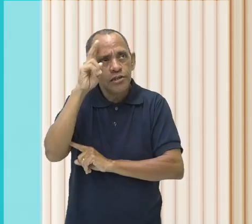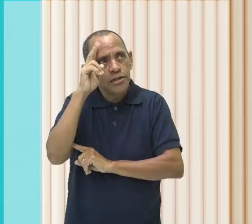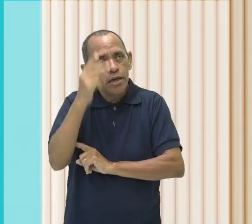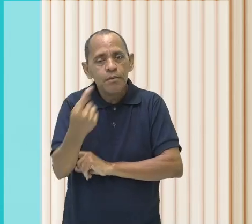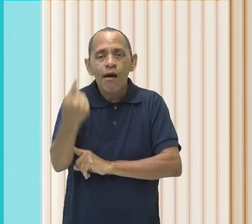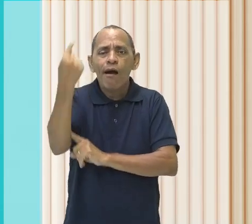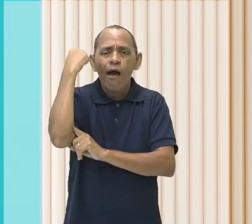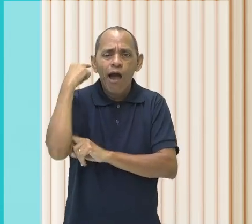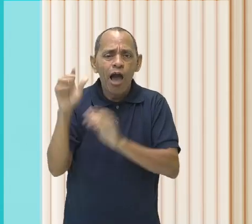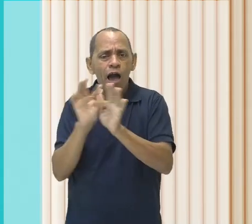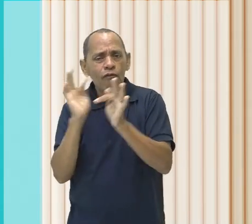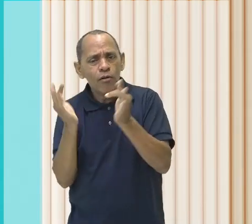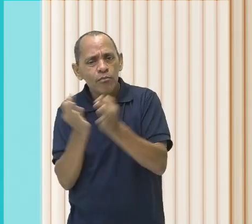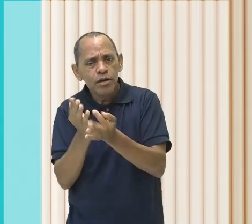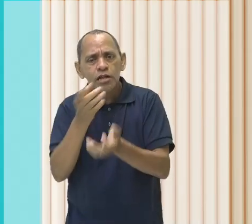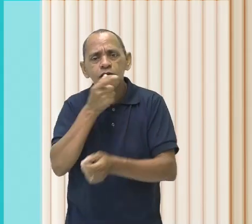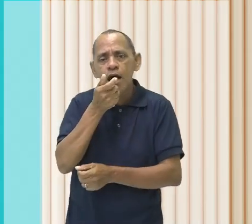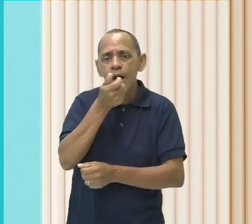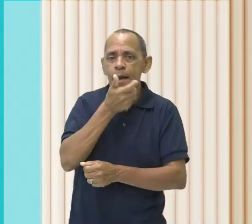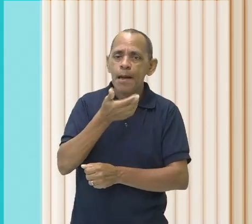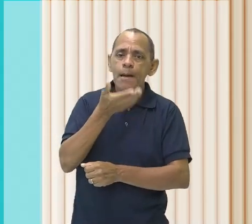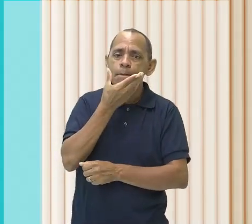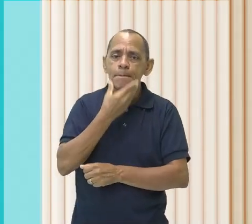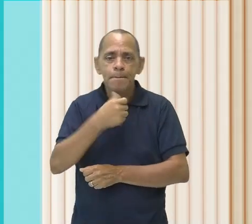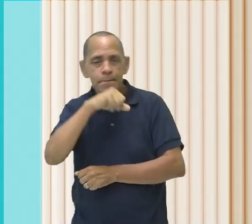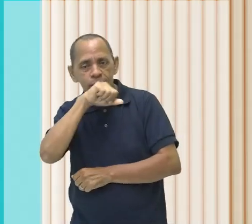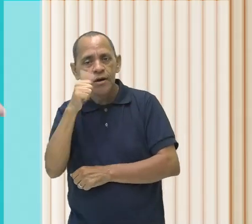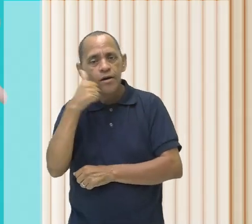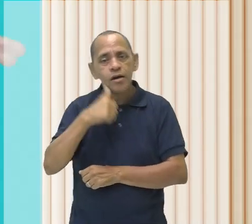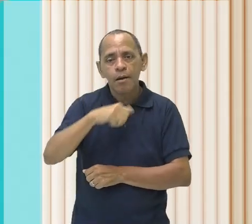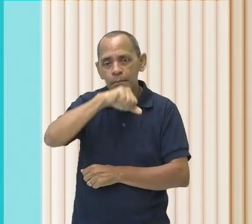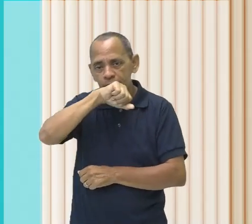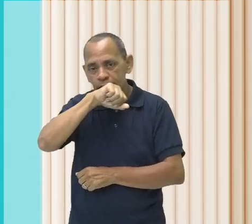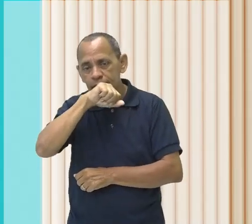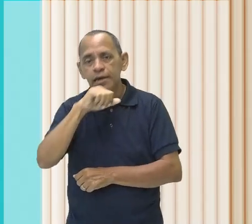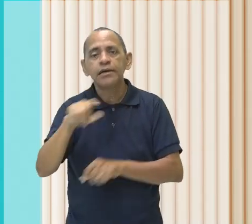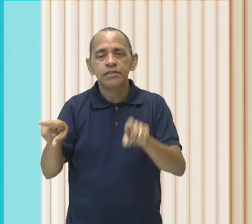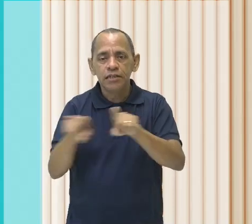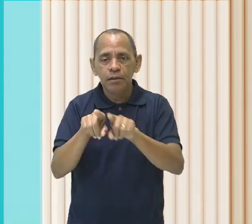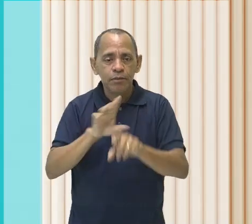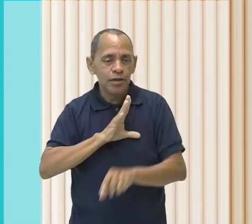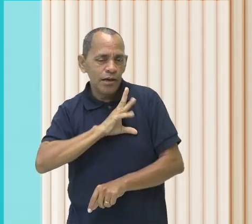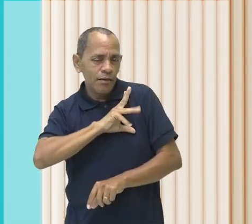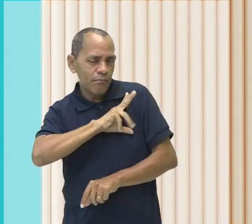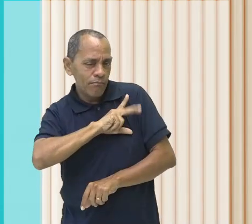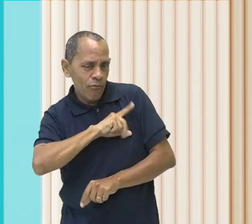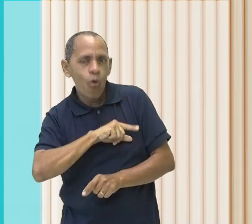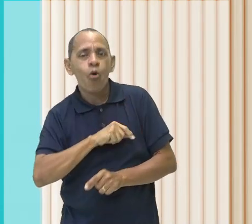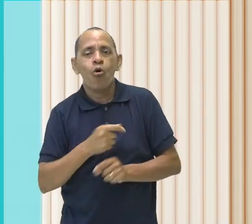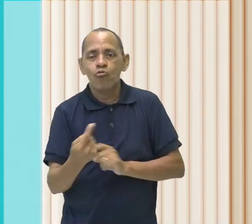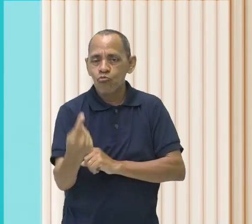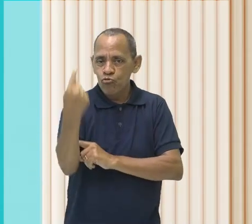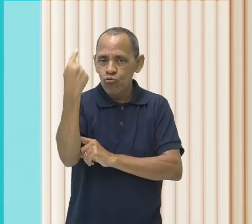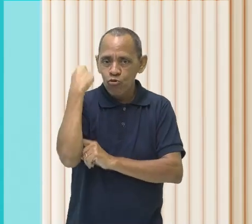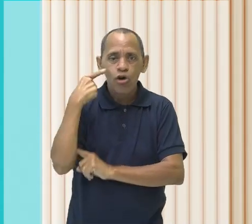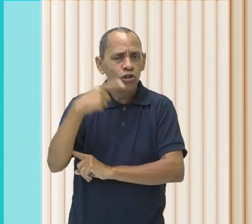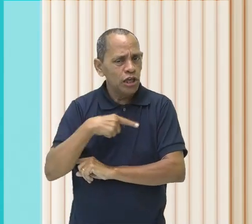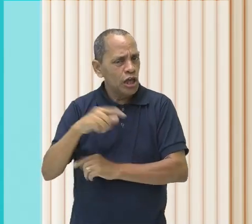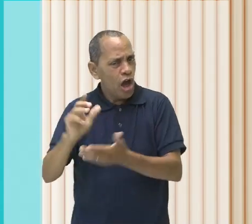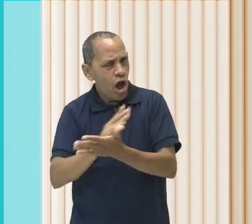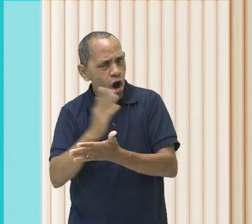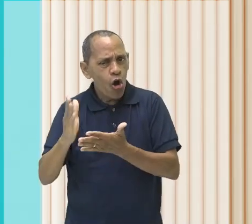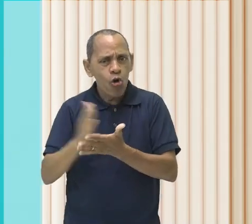A pai, a mãe, aos avós, aos amigos, né? A um amor que ficou aí no passado. Nós temos músicas que nos remetem a isso.